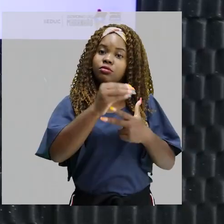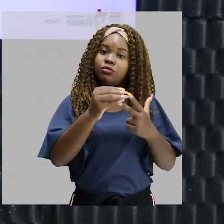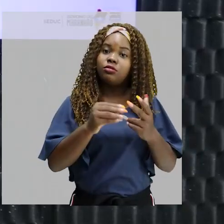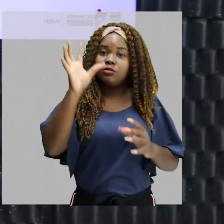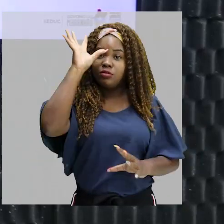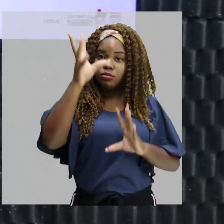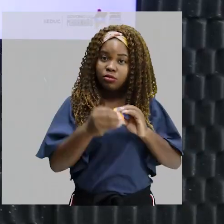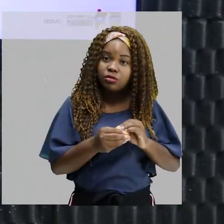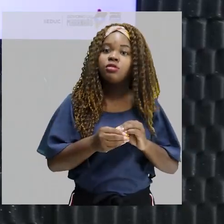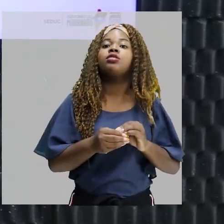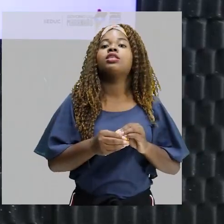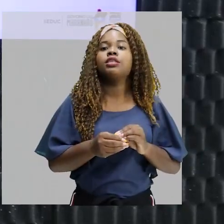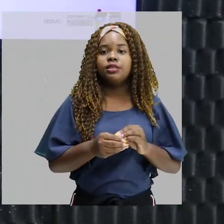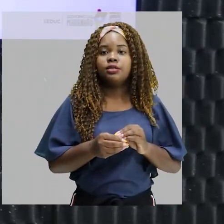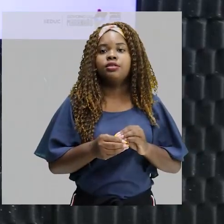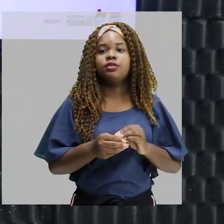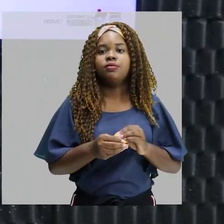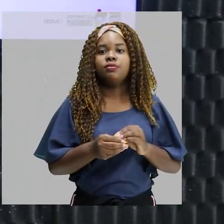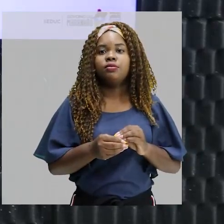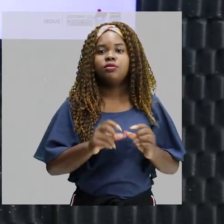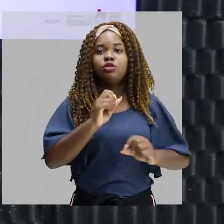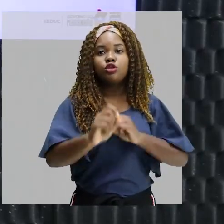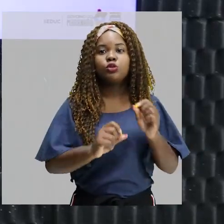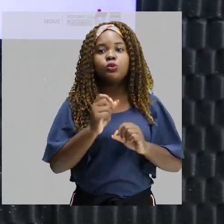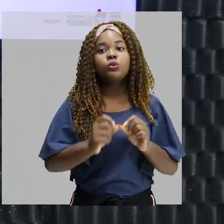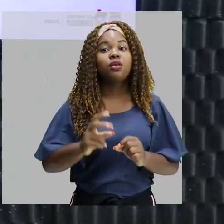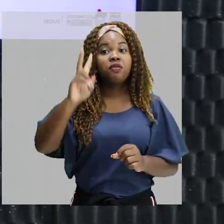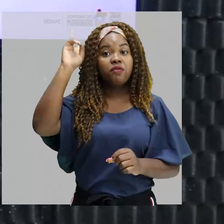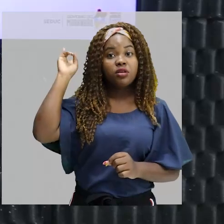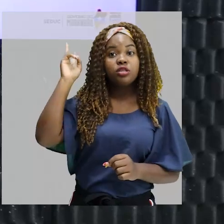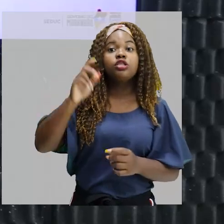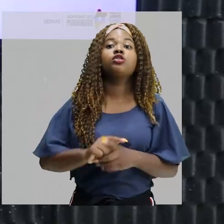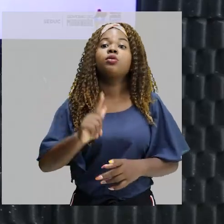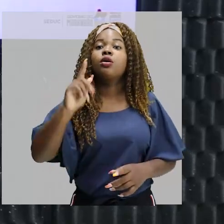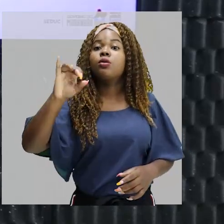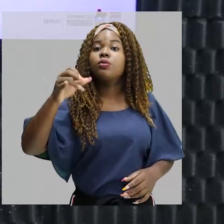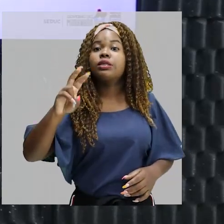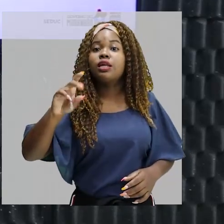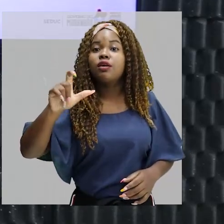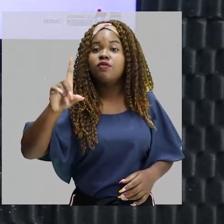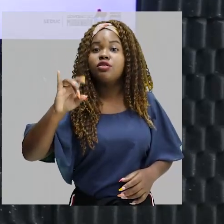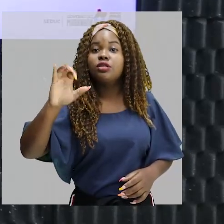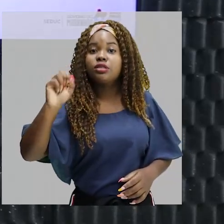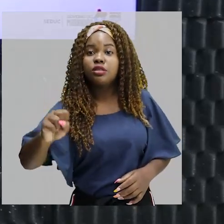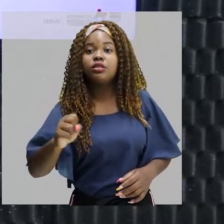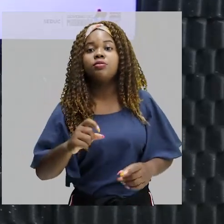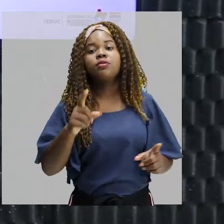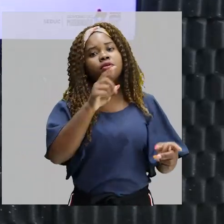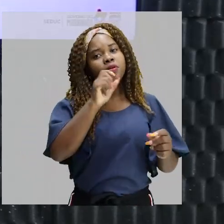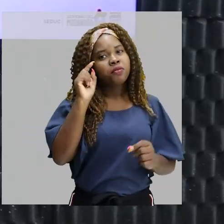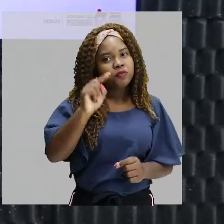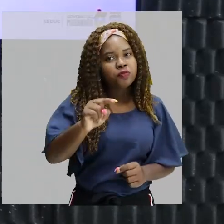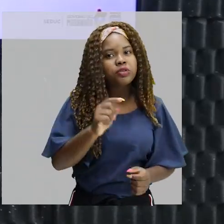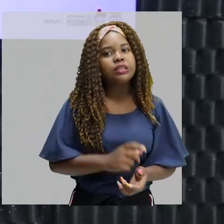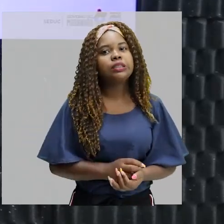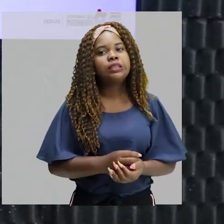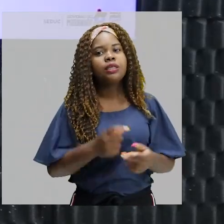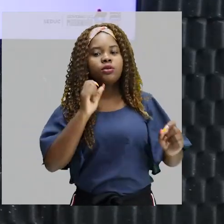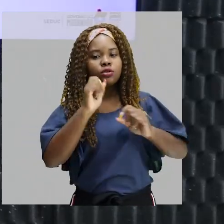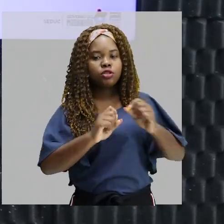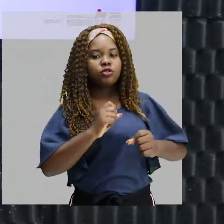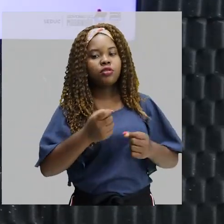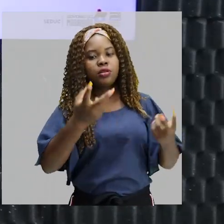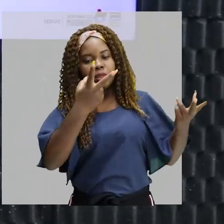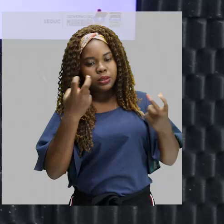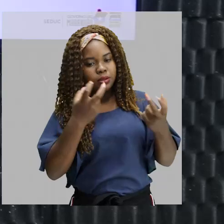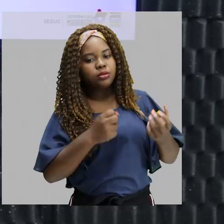pré-vestibular Gonçalves Dias para vocês reverem os conteúdos do Enem, tá certo? Então, não fique